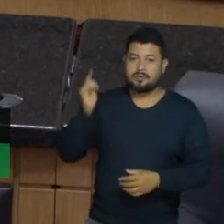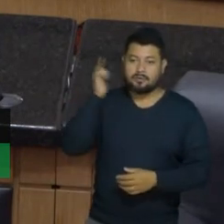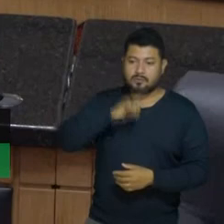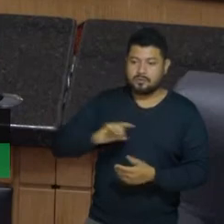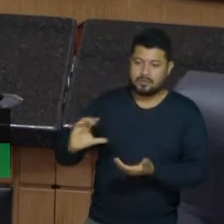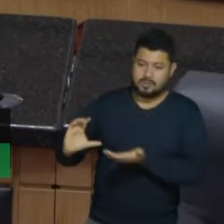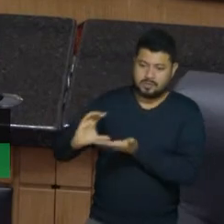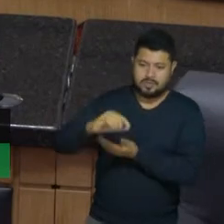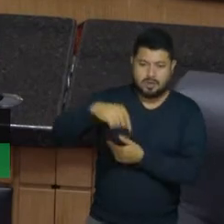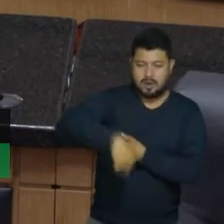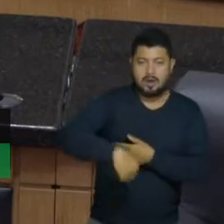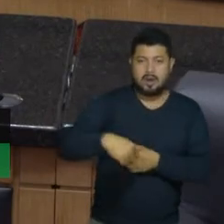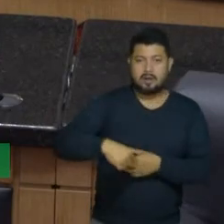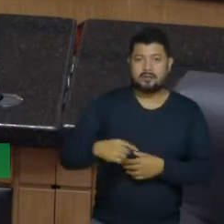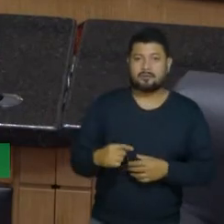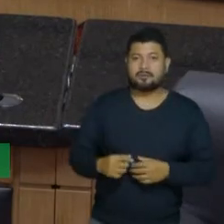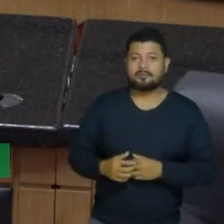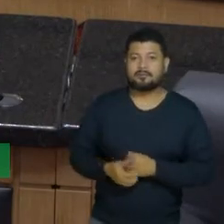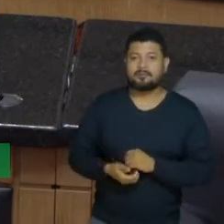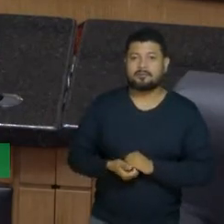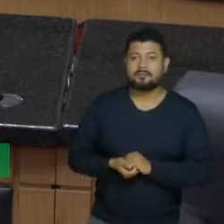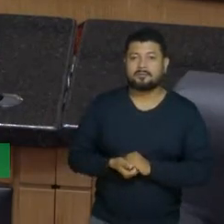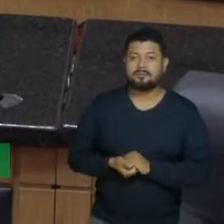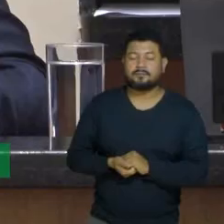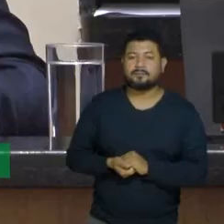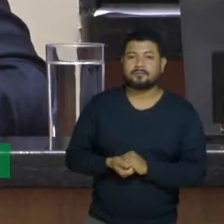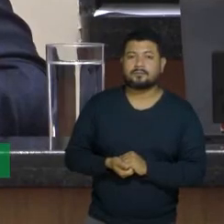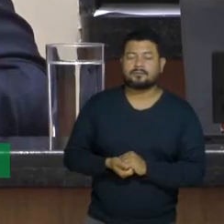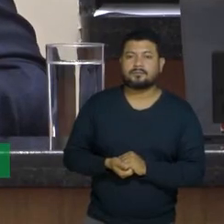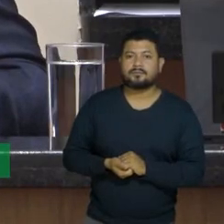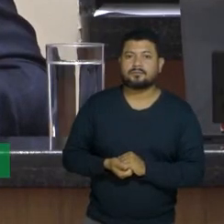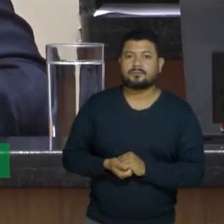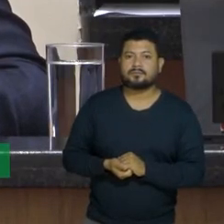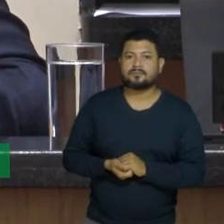realmente dessas importantes obras. Obrigado, senhor presidente.